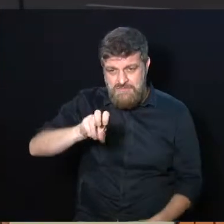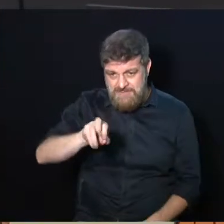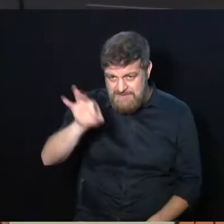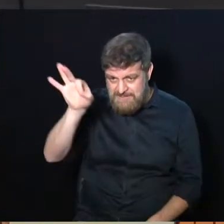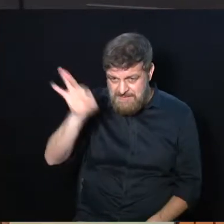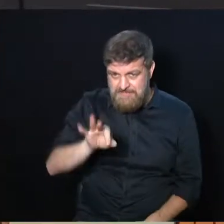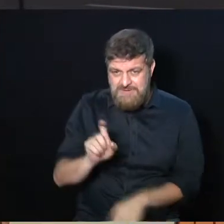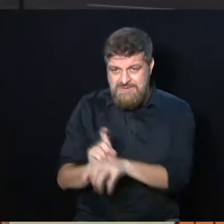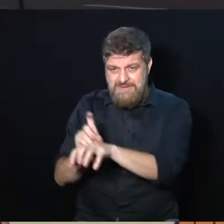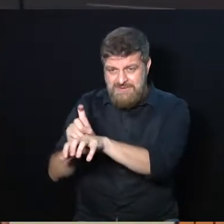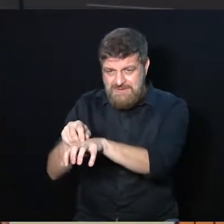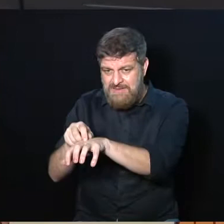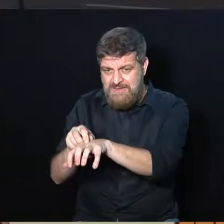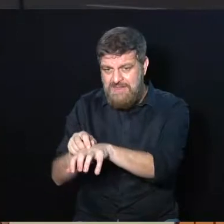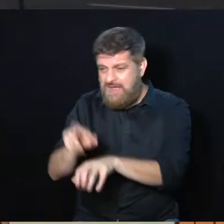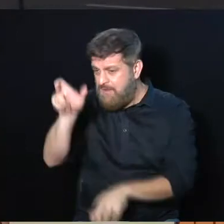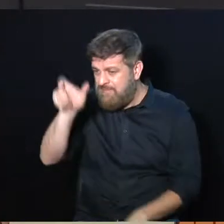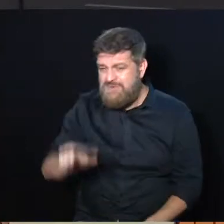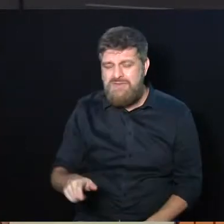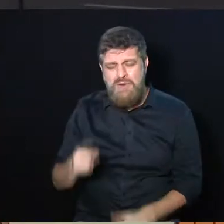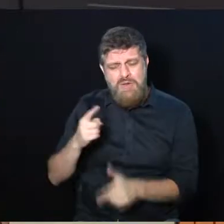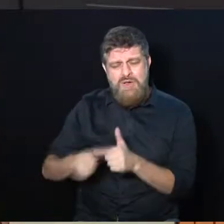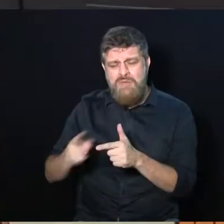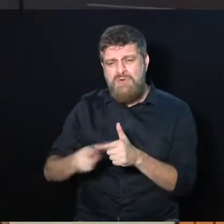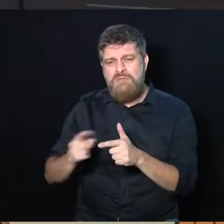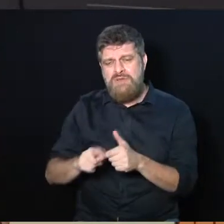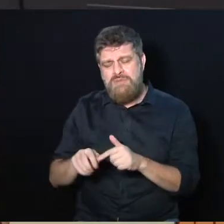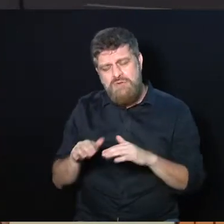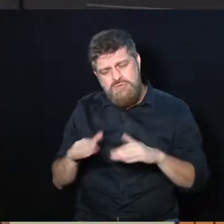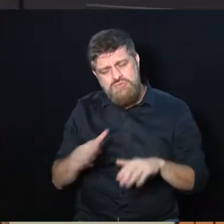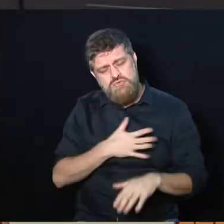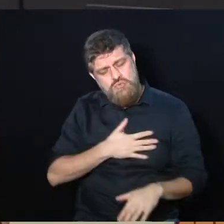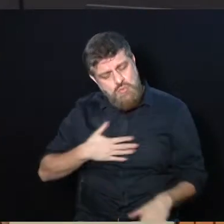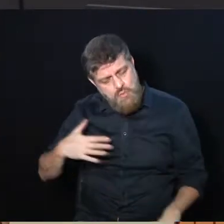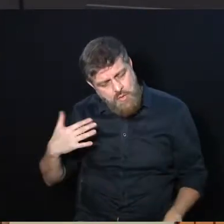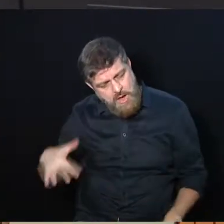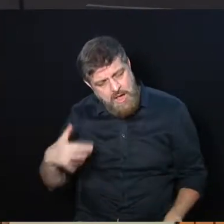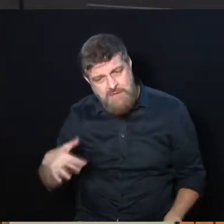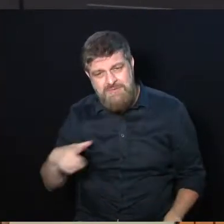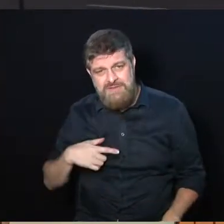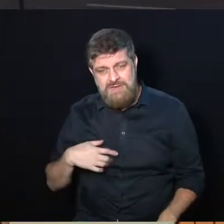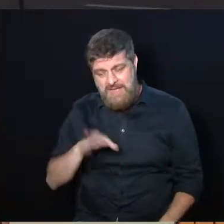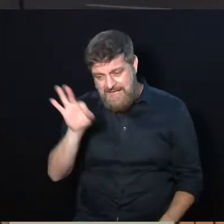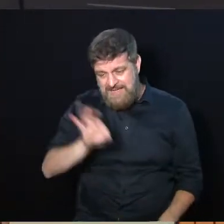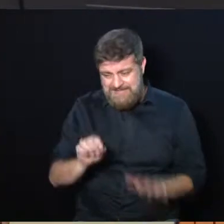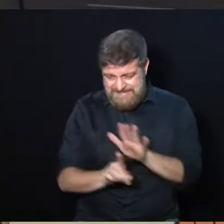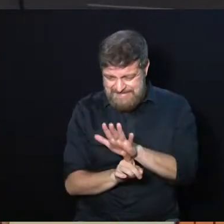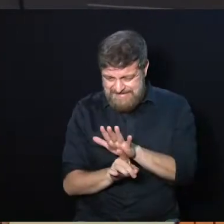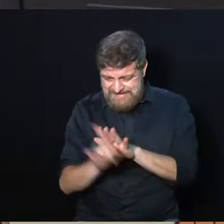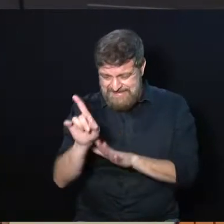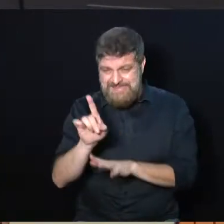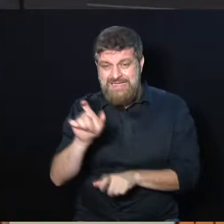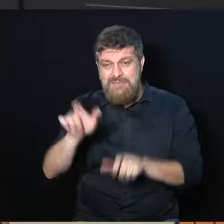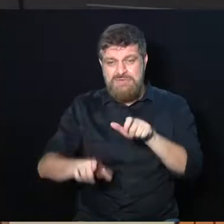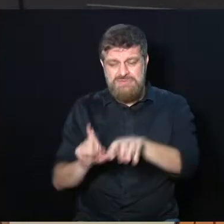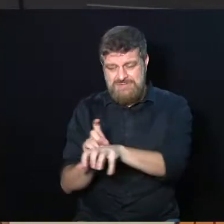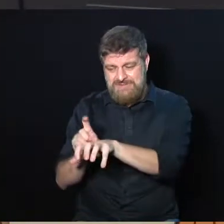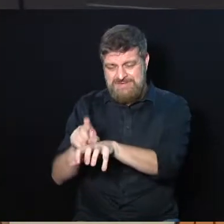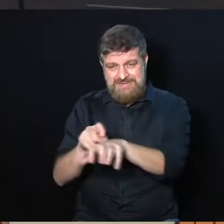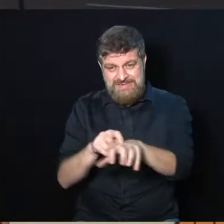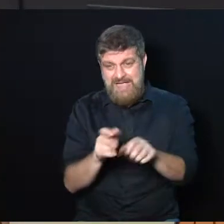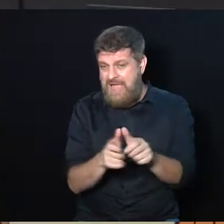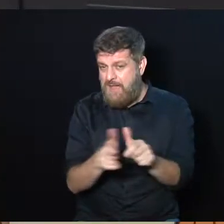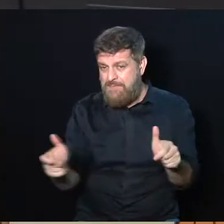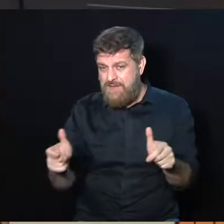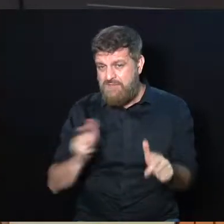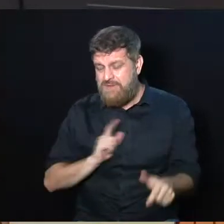acidentes escorpiônicos não vão ser de gravidade. Então, mesmo que aumente a incidência, aumente o número de casos, a maioria dos casos